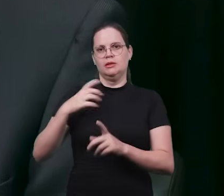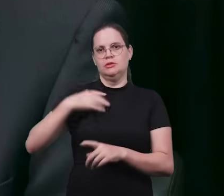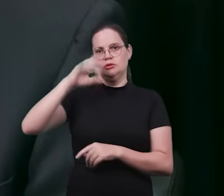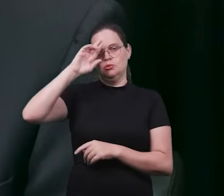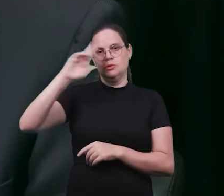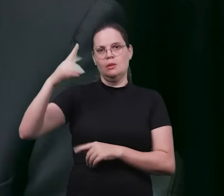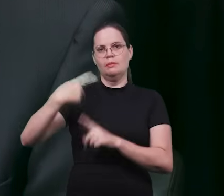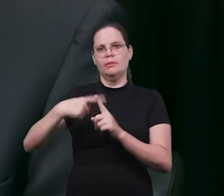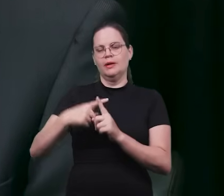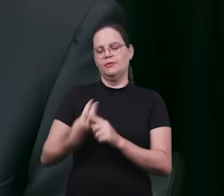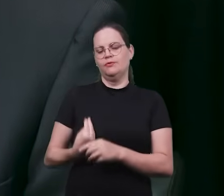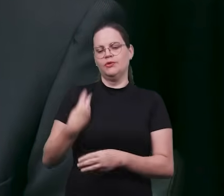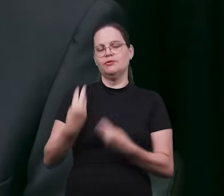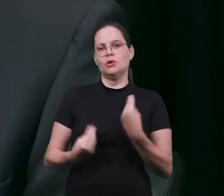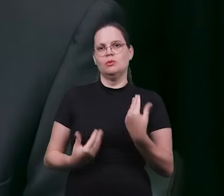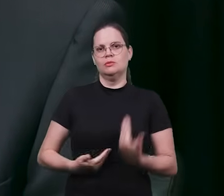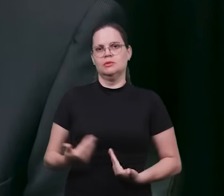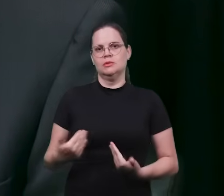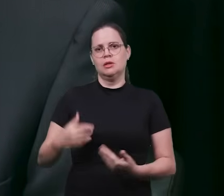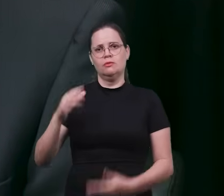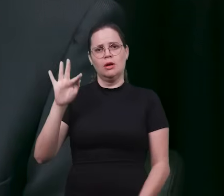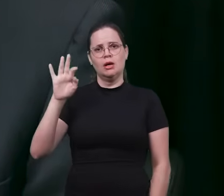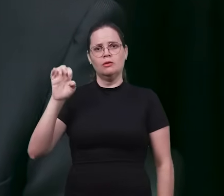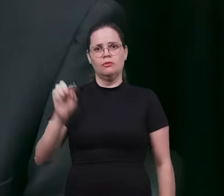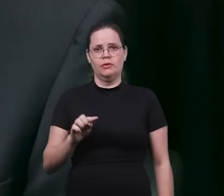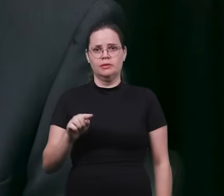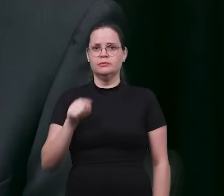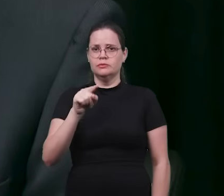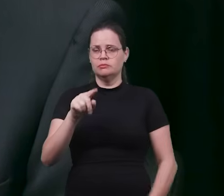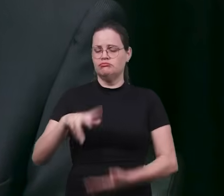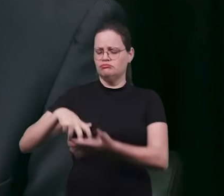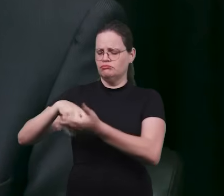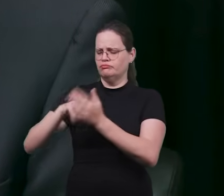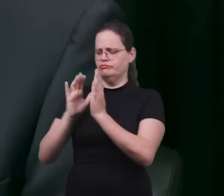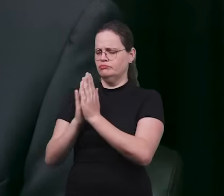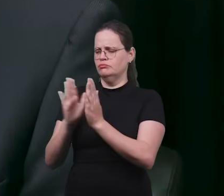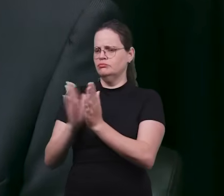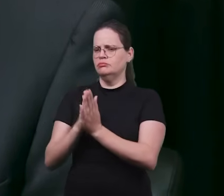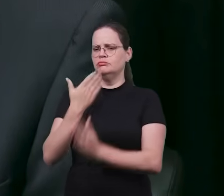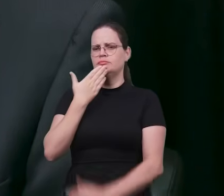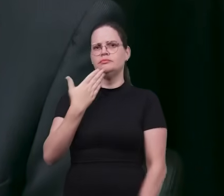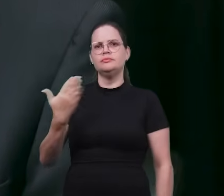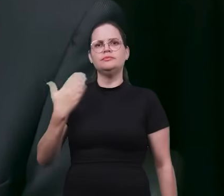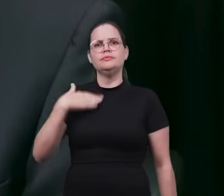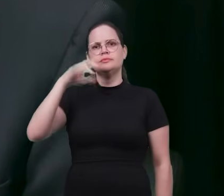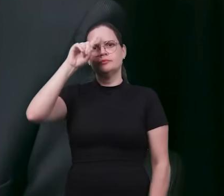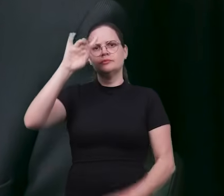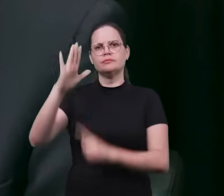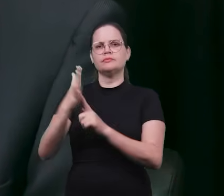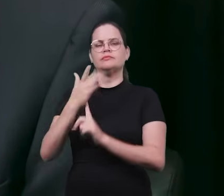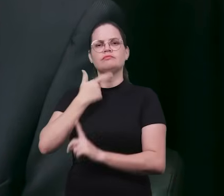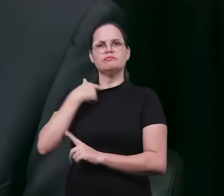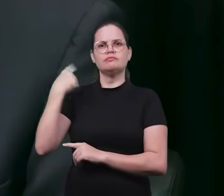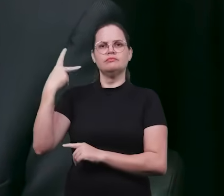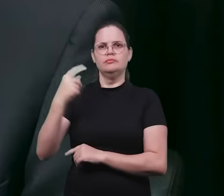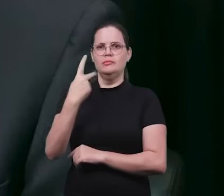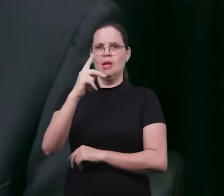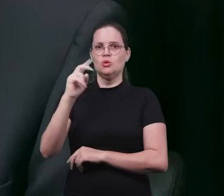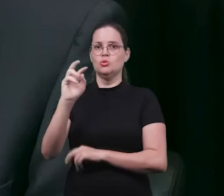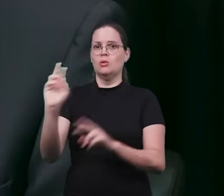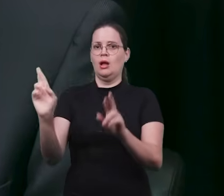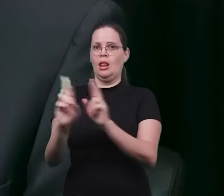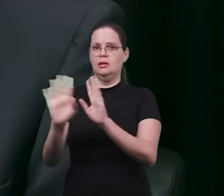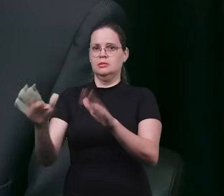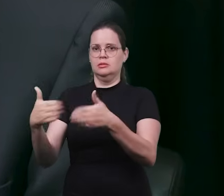altar, você vai aos pés do Senhor, você vai entender aquilo que Deus quer. Primeiro é a sua relação com Deus. As outras coisas vão